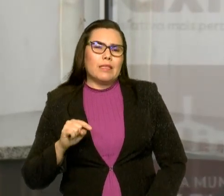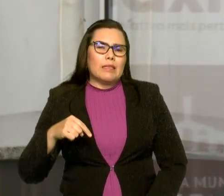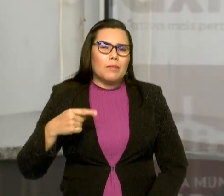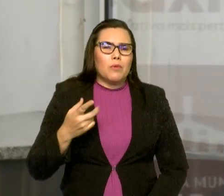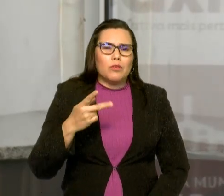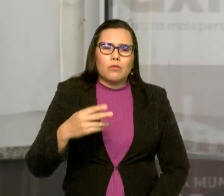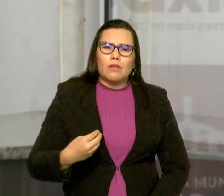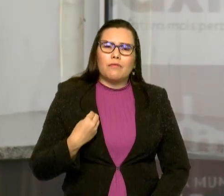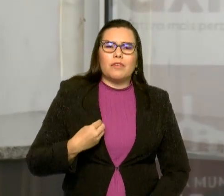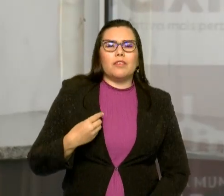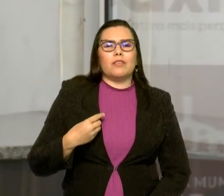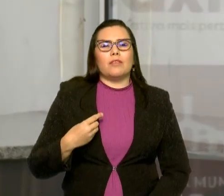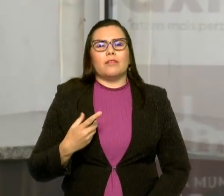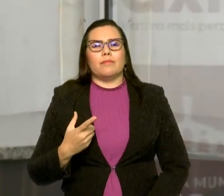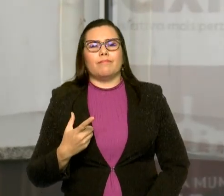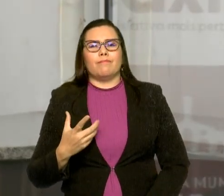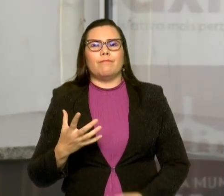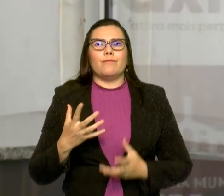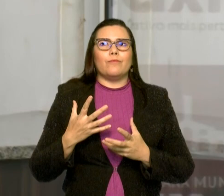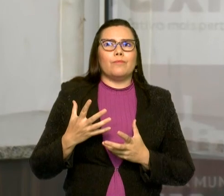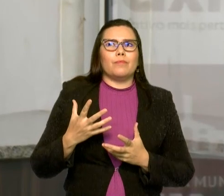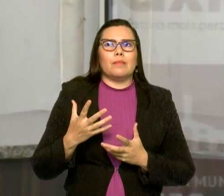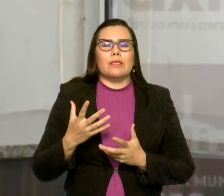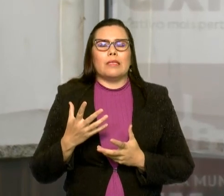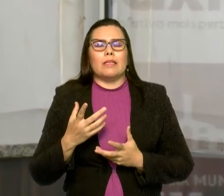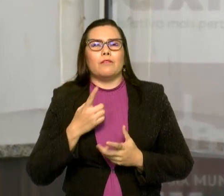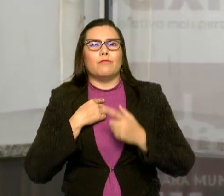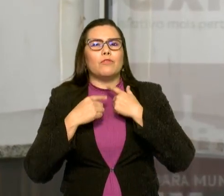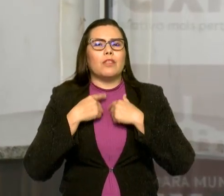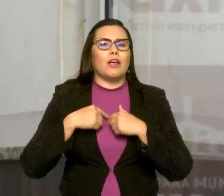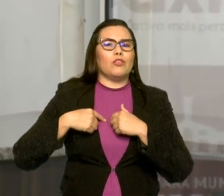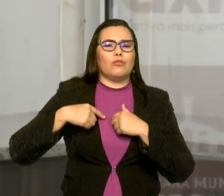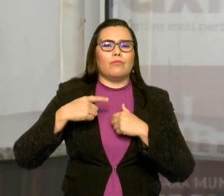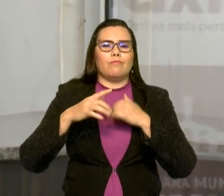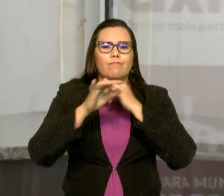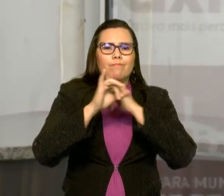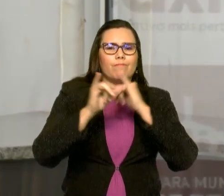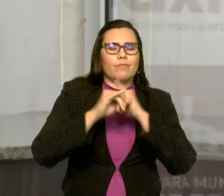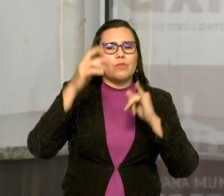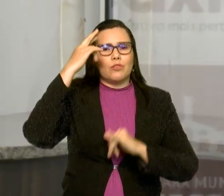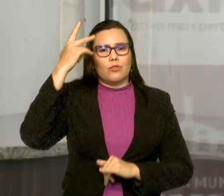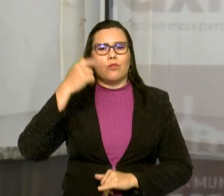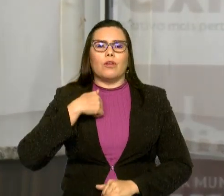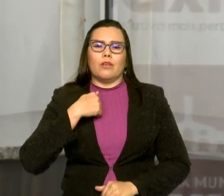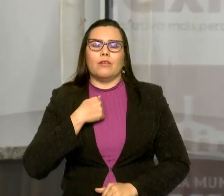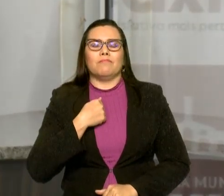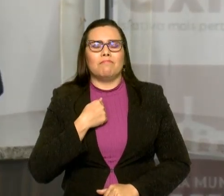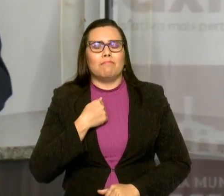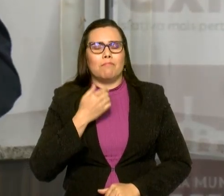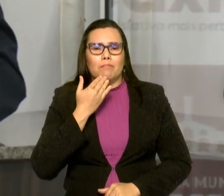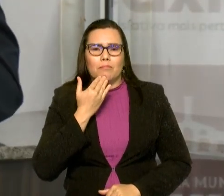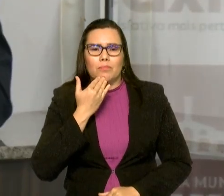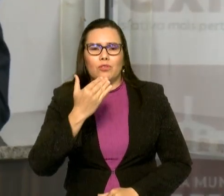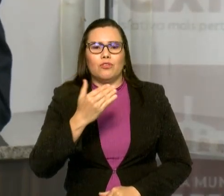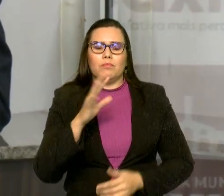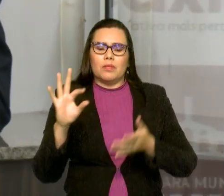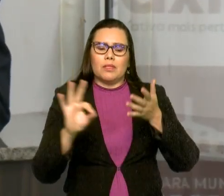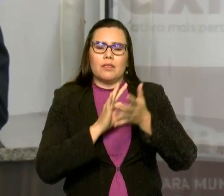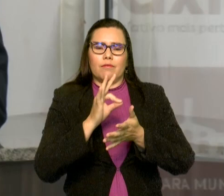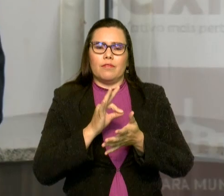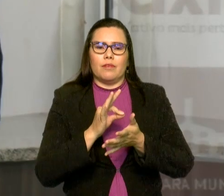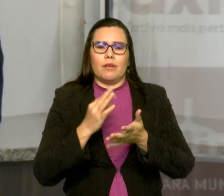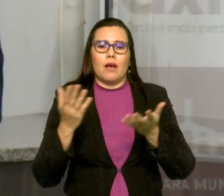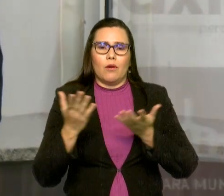forma insegura que eu pedi para ser inscrito no pequeno expediente dessa sessão, onde eu pudesse